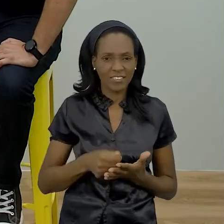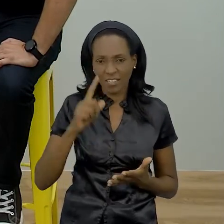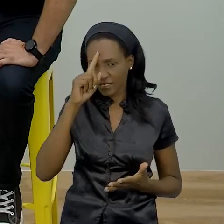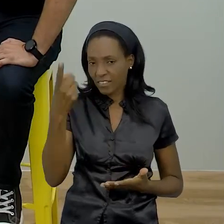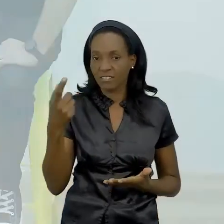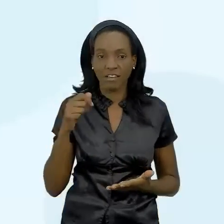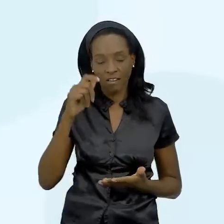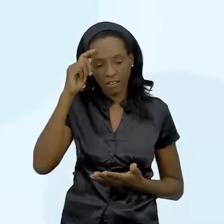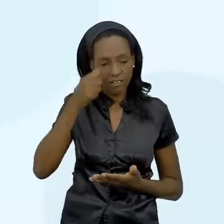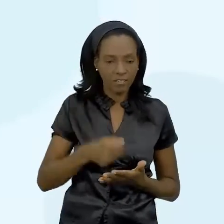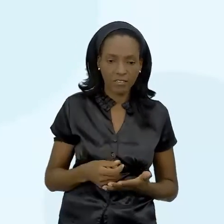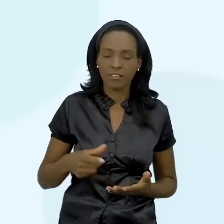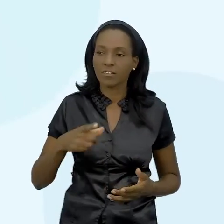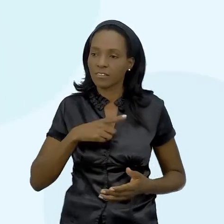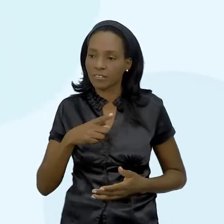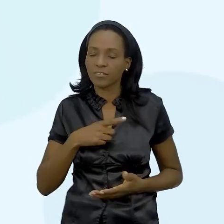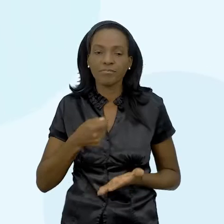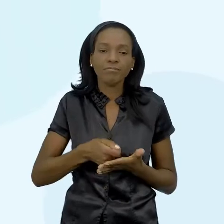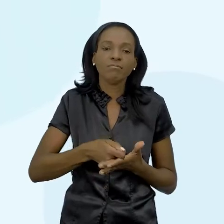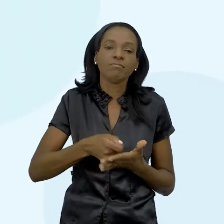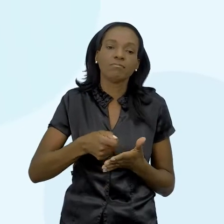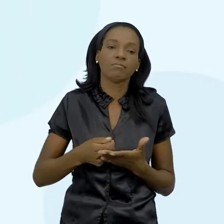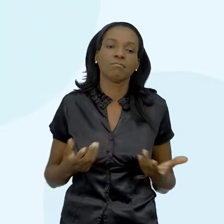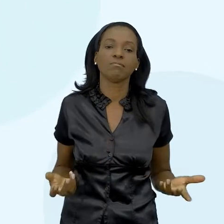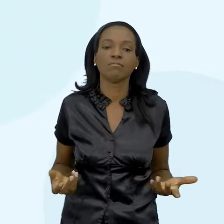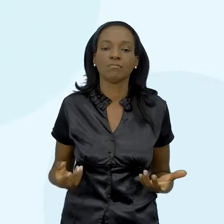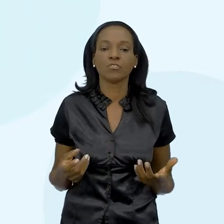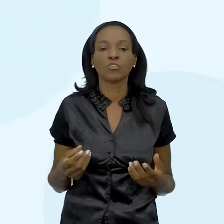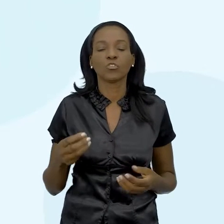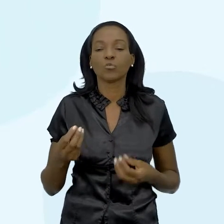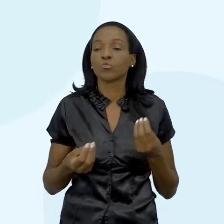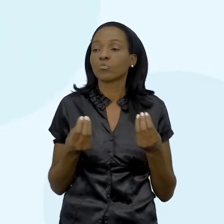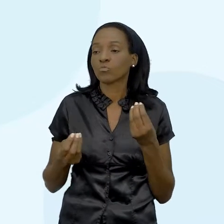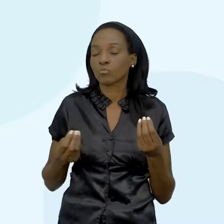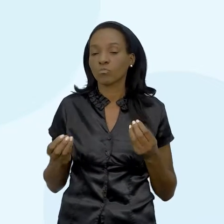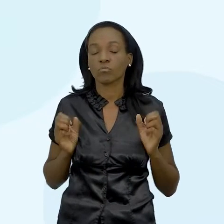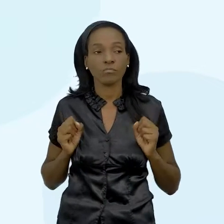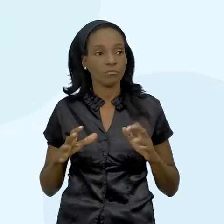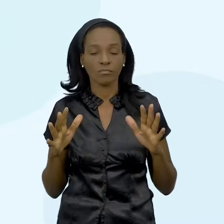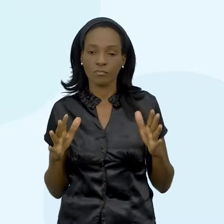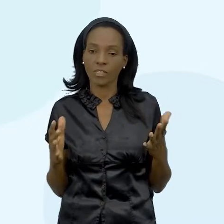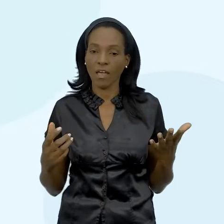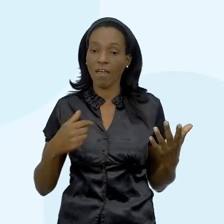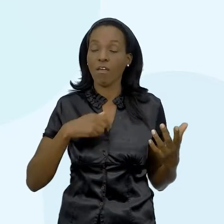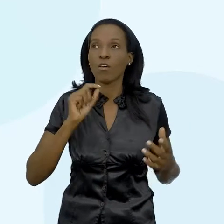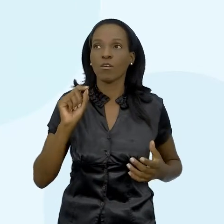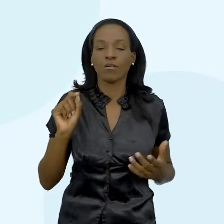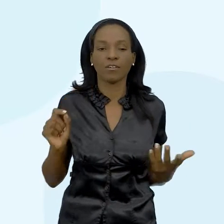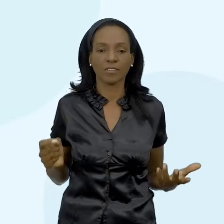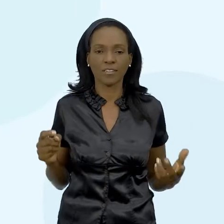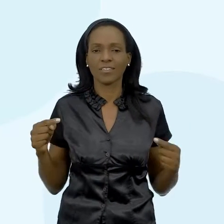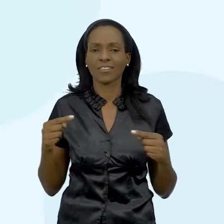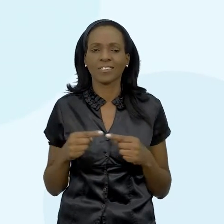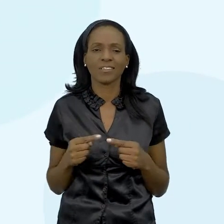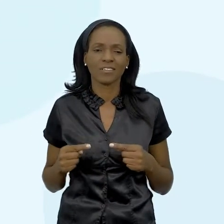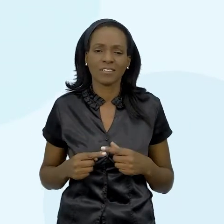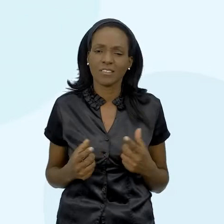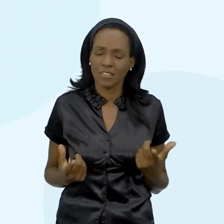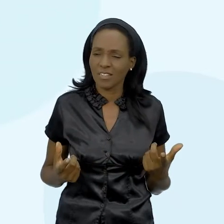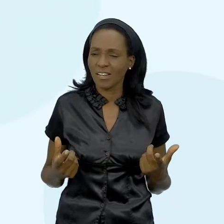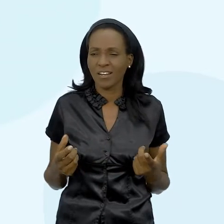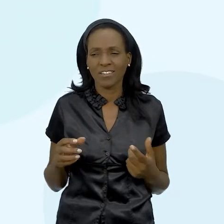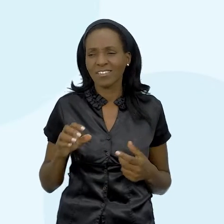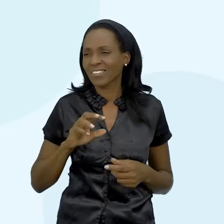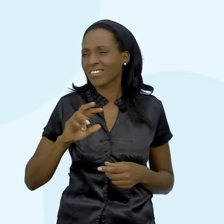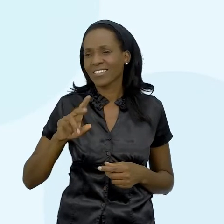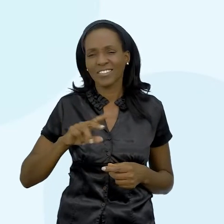uma determinação das nossas ações, de quem nós vamos ser, isso na verdade, é uma fantasia, é